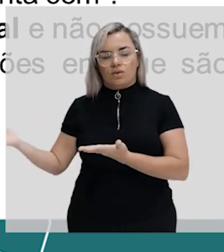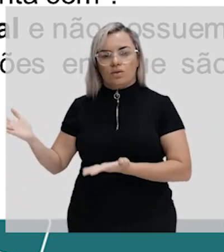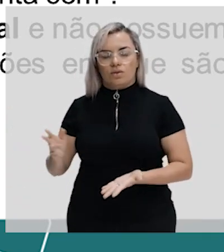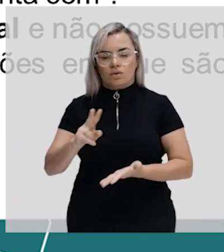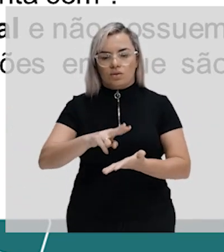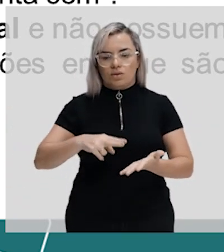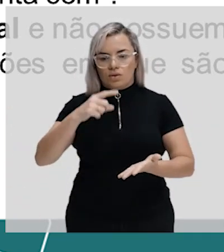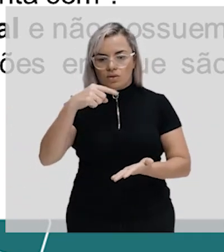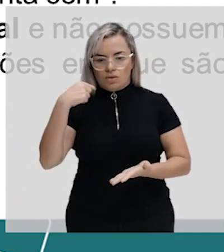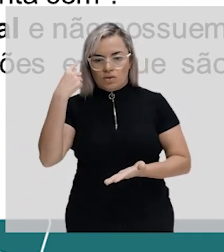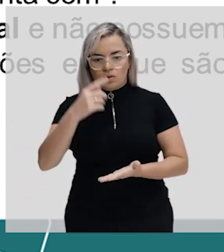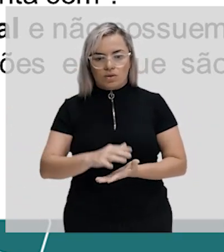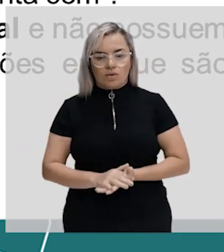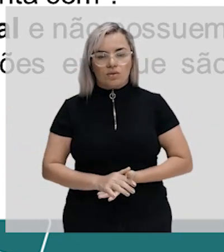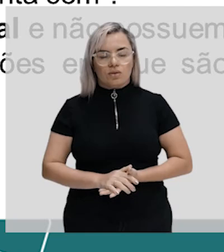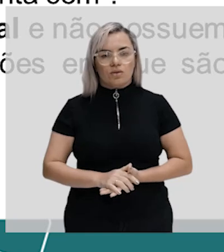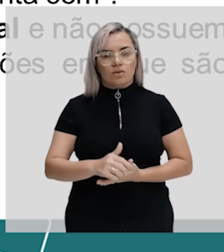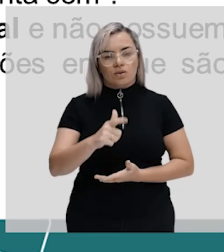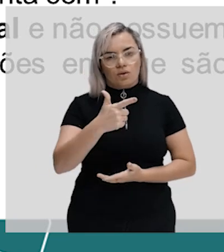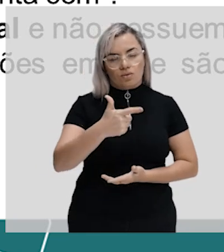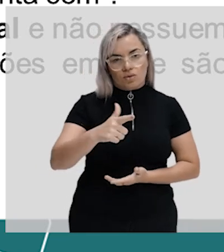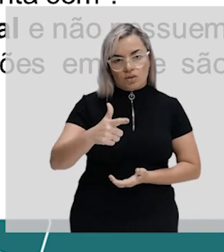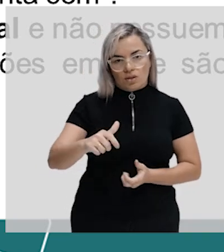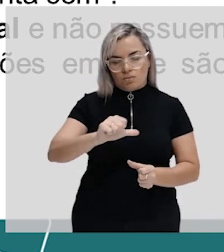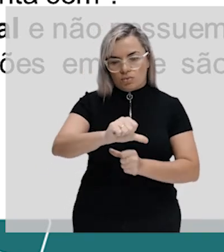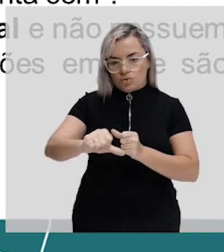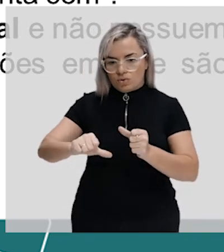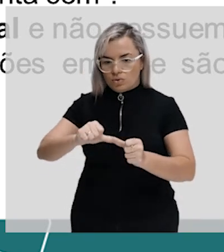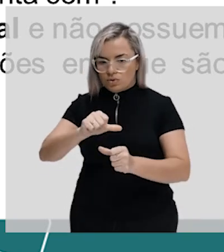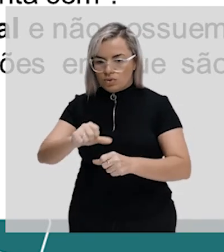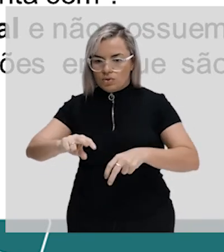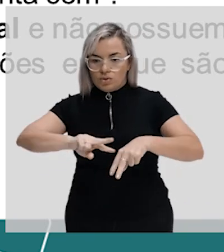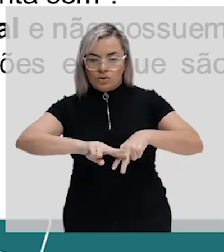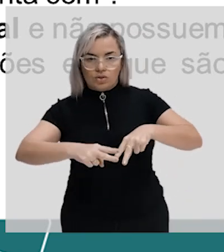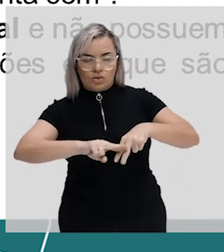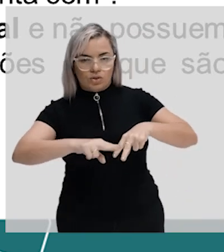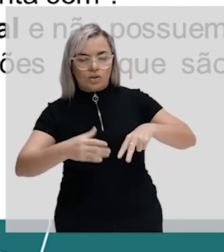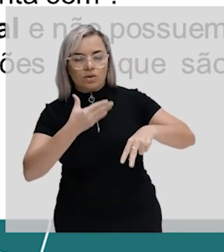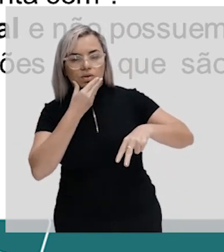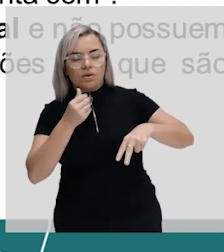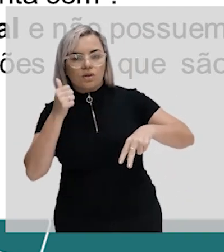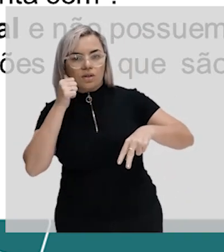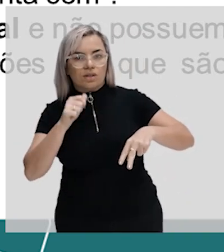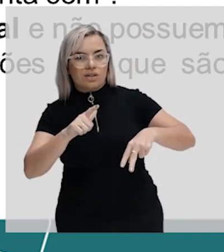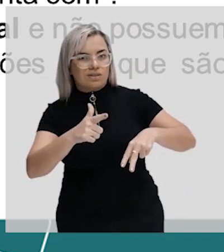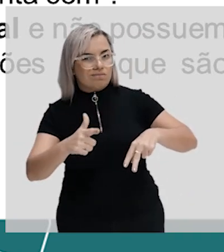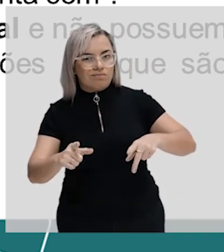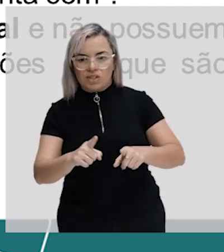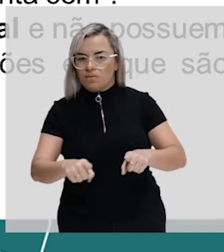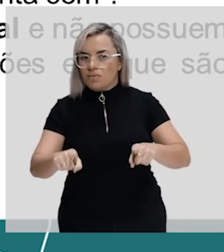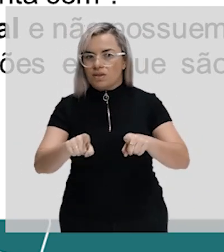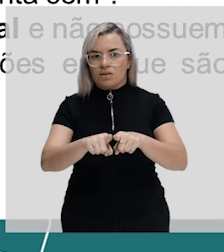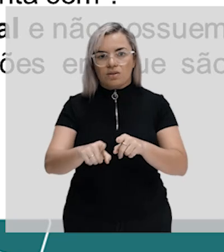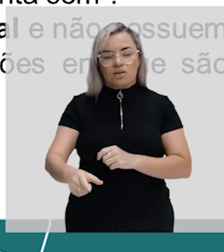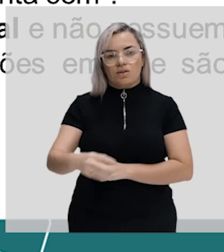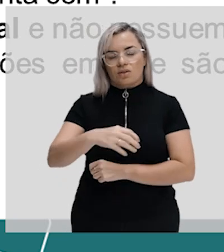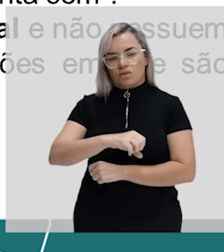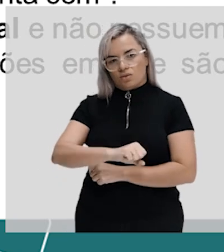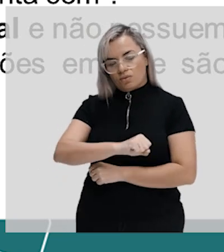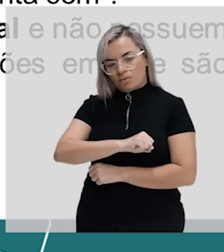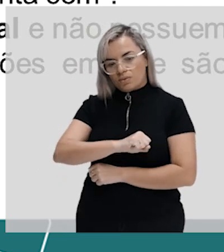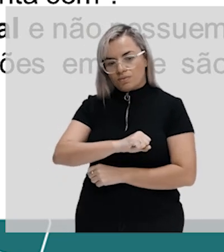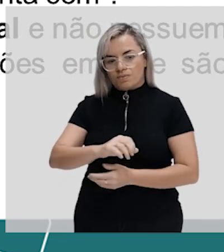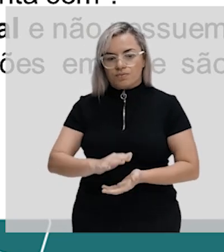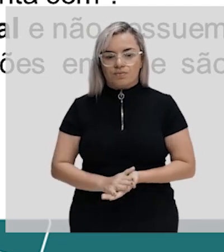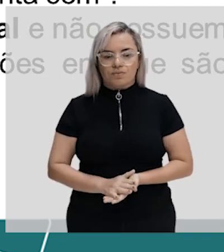ou seja, não apresentam flexão de gênero nem de número. Sua função é unir